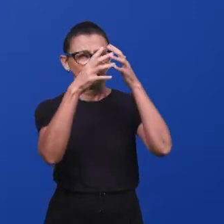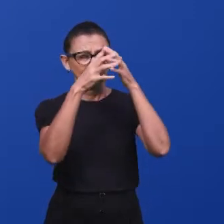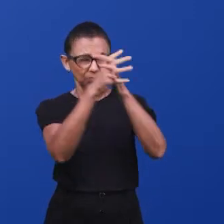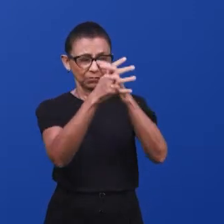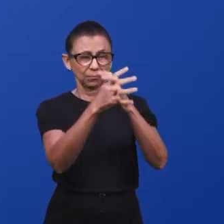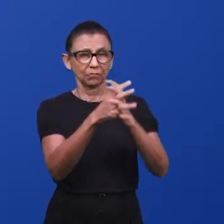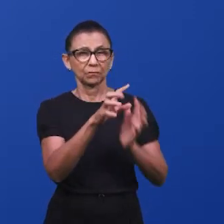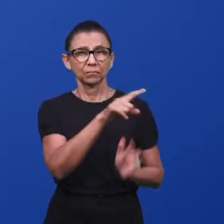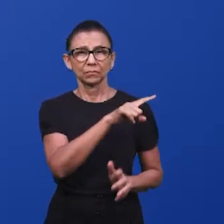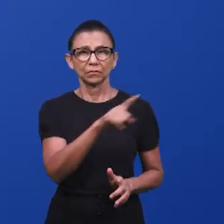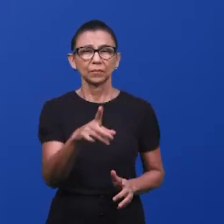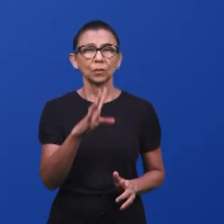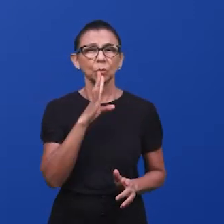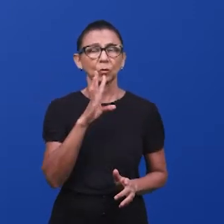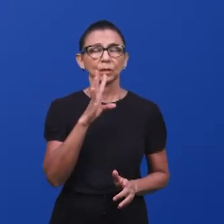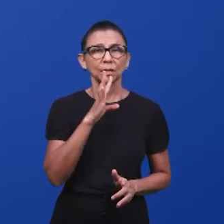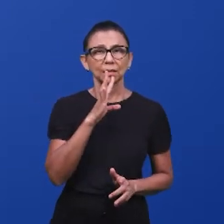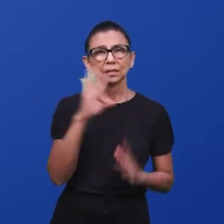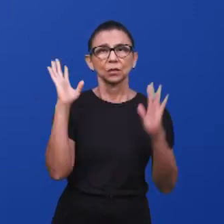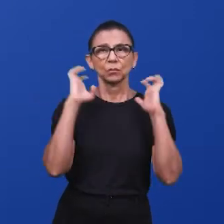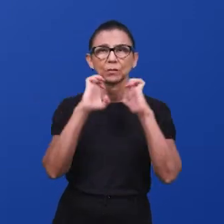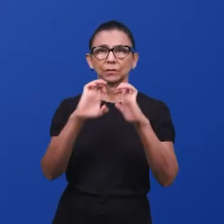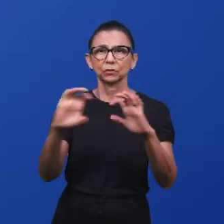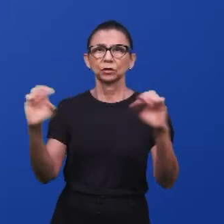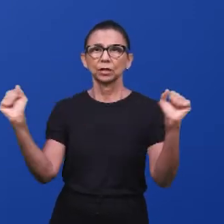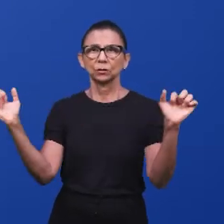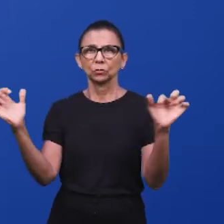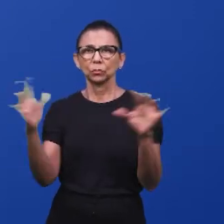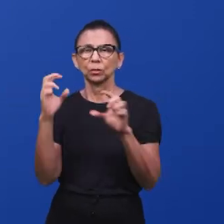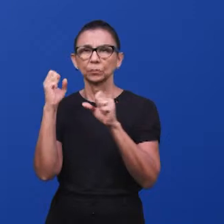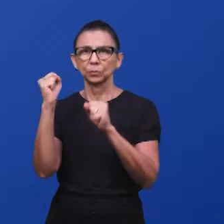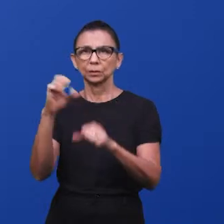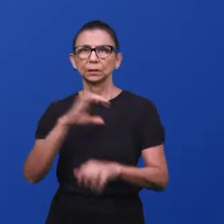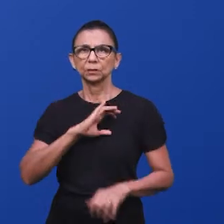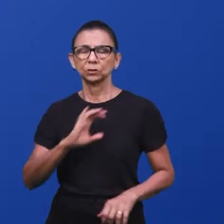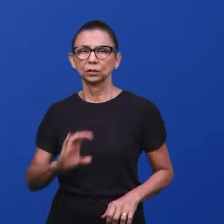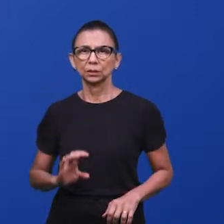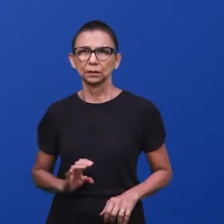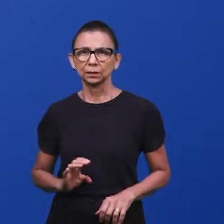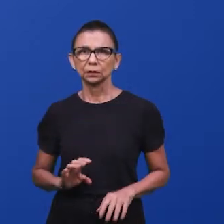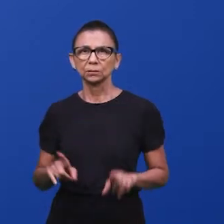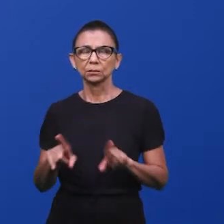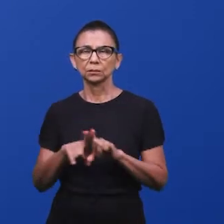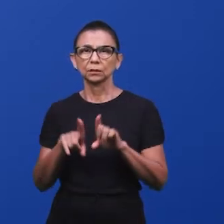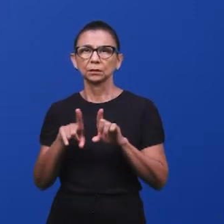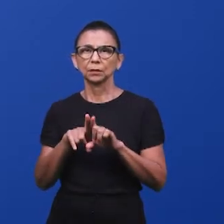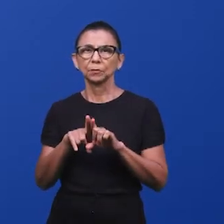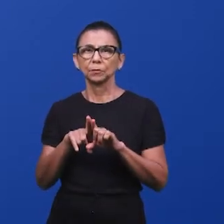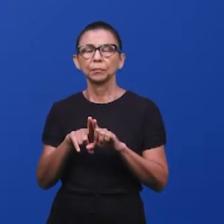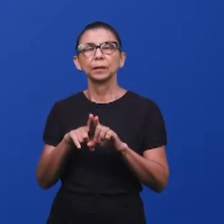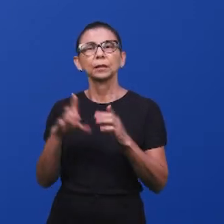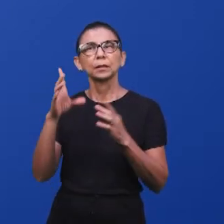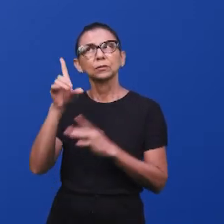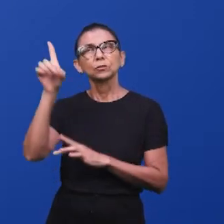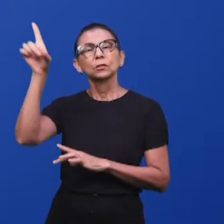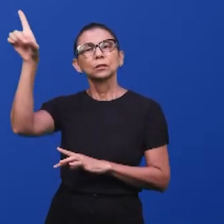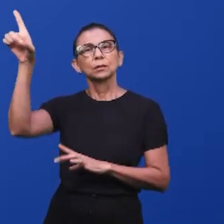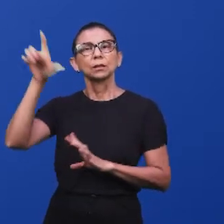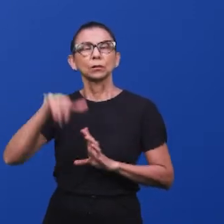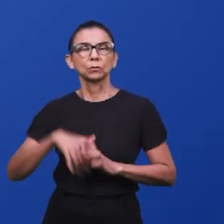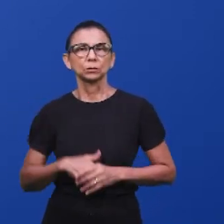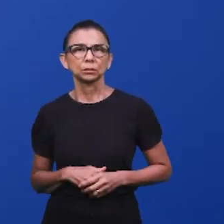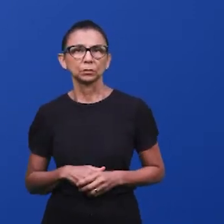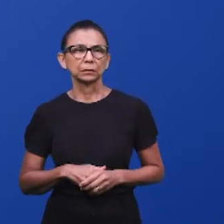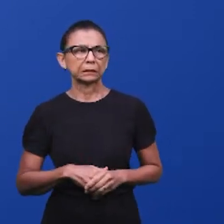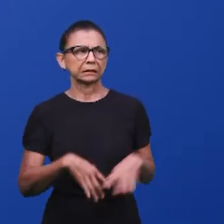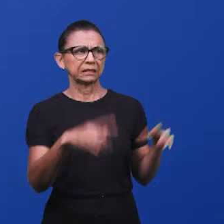para que não lhes resplandeça a luz do Evangelho da glória de Cristo, que é a imagem de Deus. Nos textos